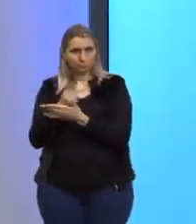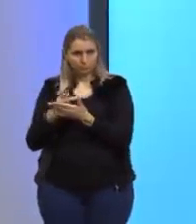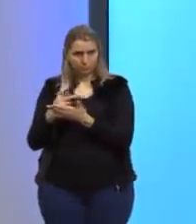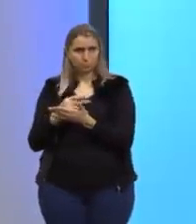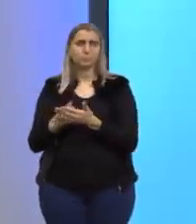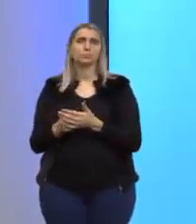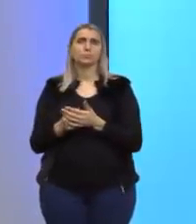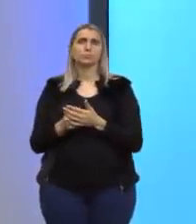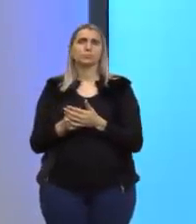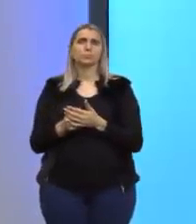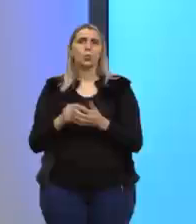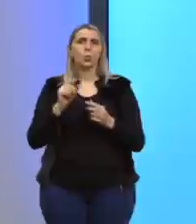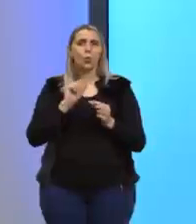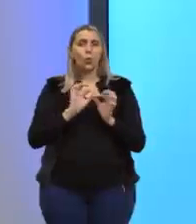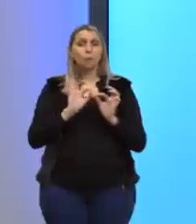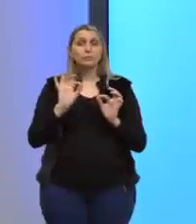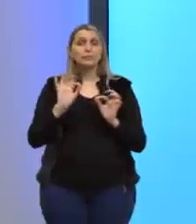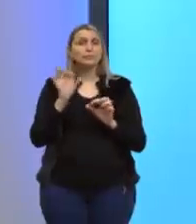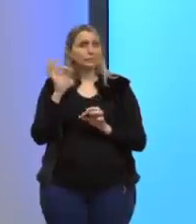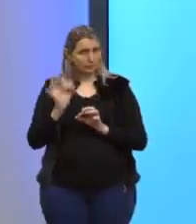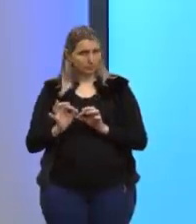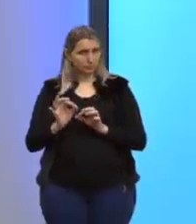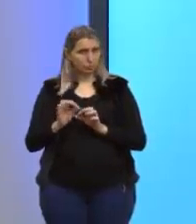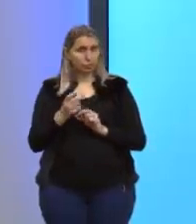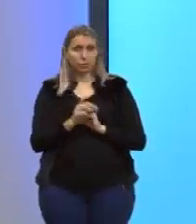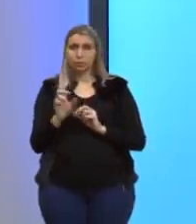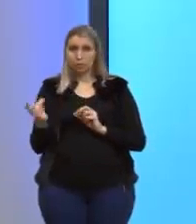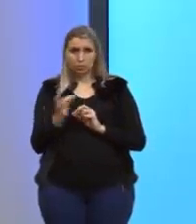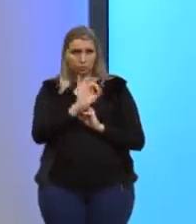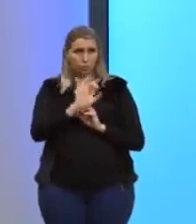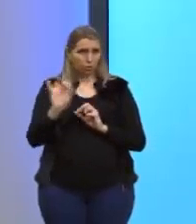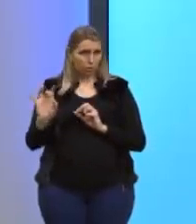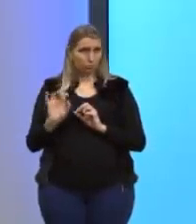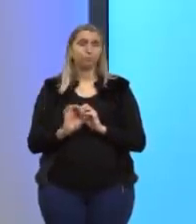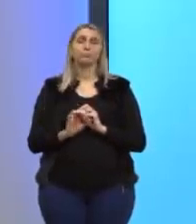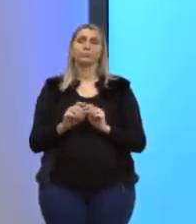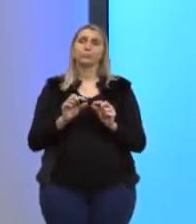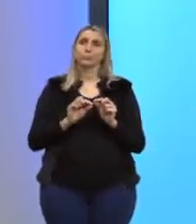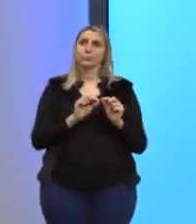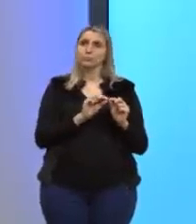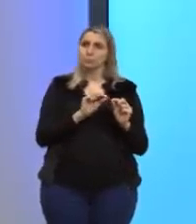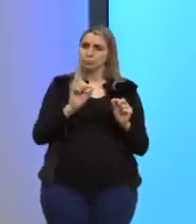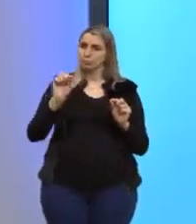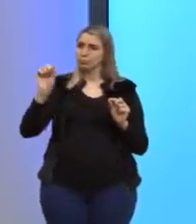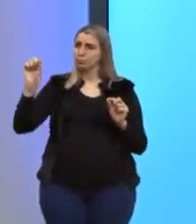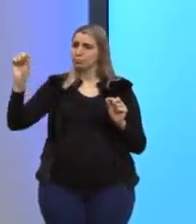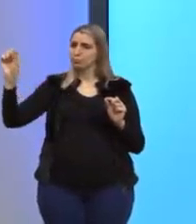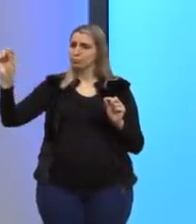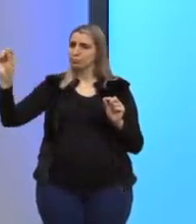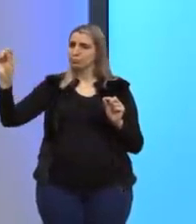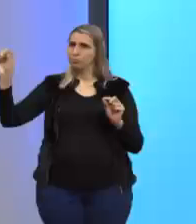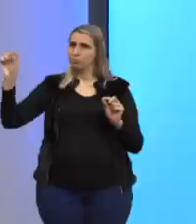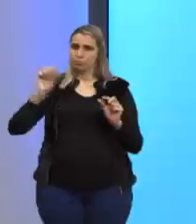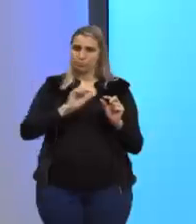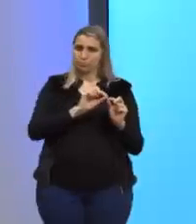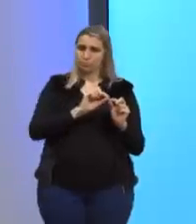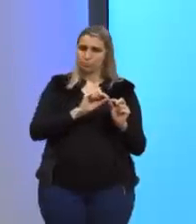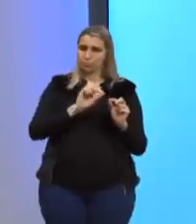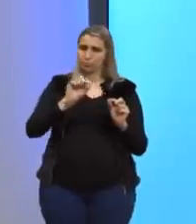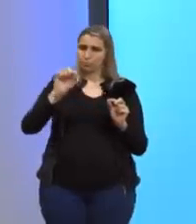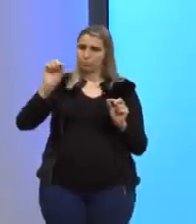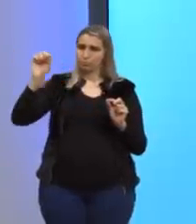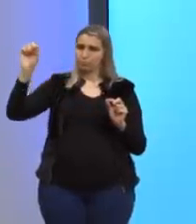com as suas respectivas medidas. Então, no maior eu tenho que a hipotenusa, né, que esse